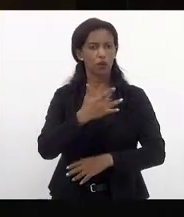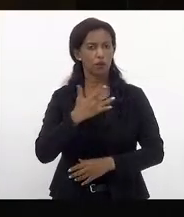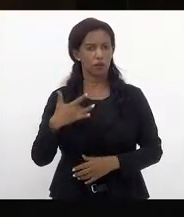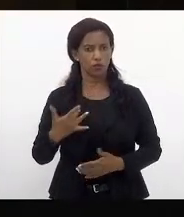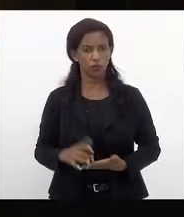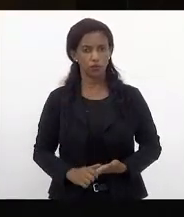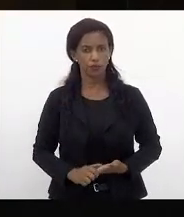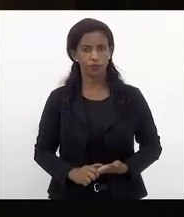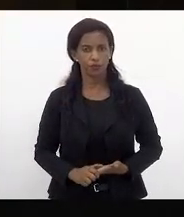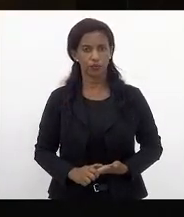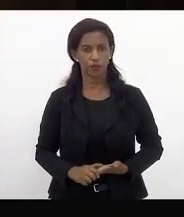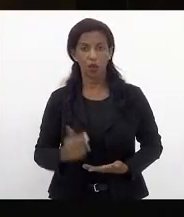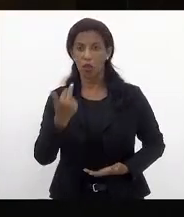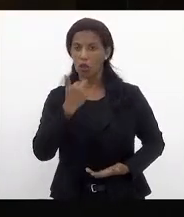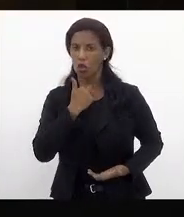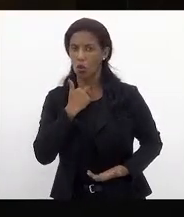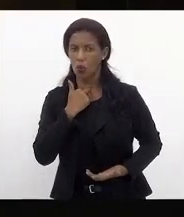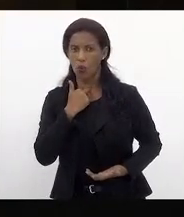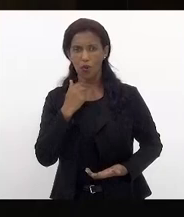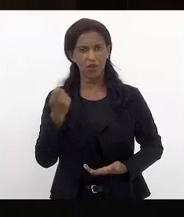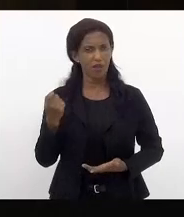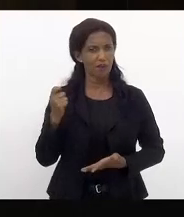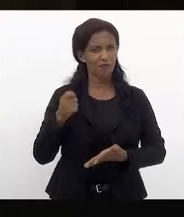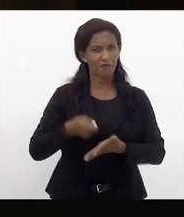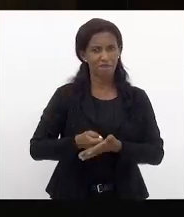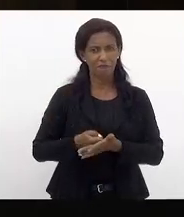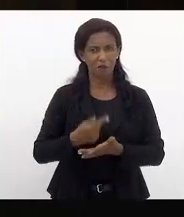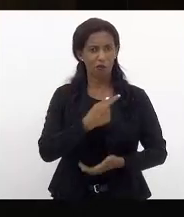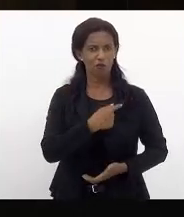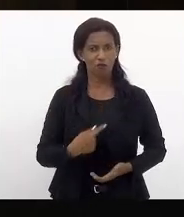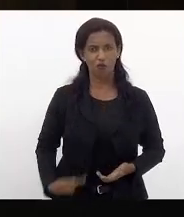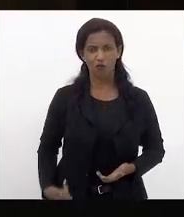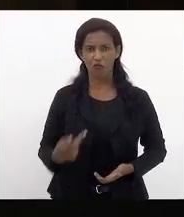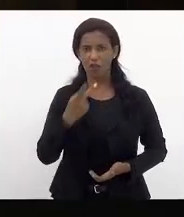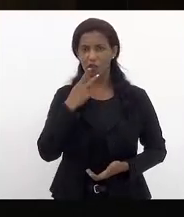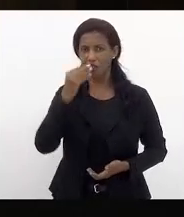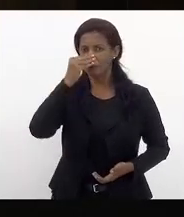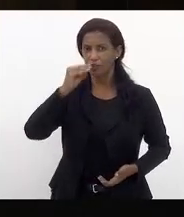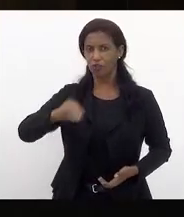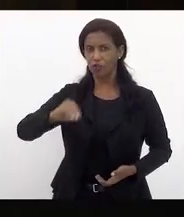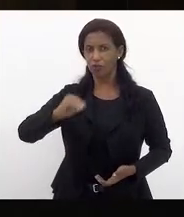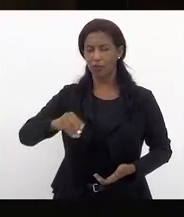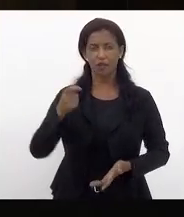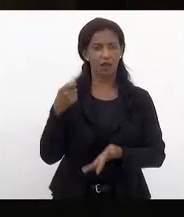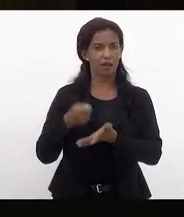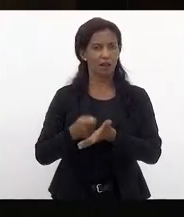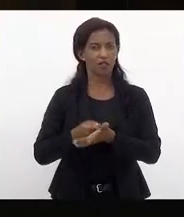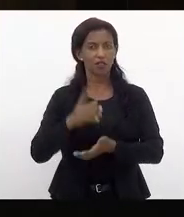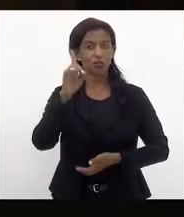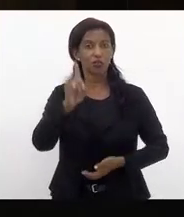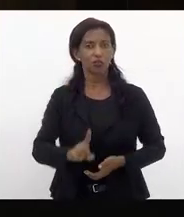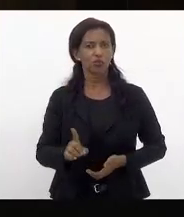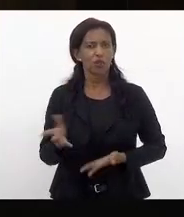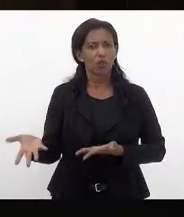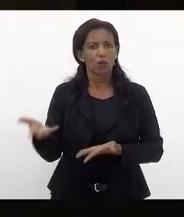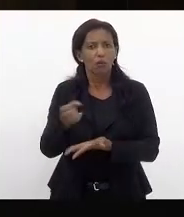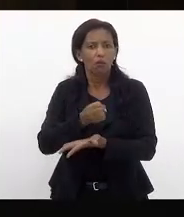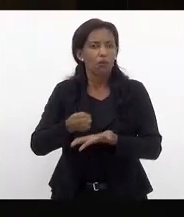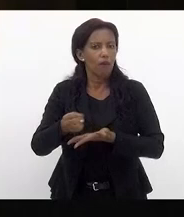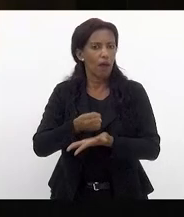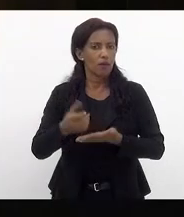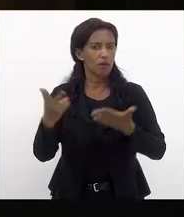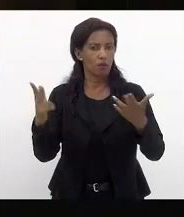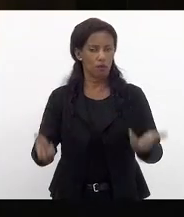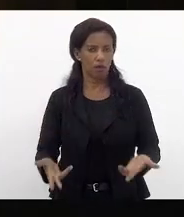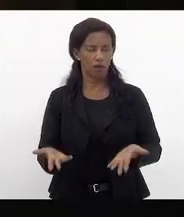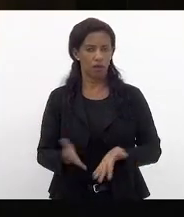saúde? Não podemos dar esse cheque em branco na mão de um governo que despreza a garantia dos direitos tão básicos quanto